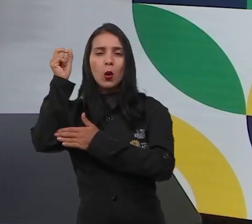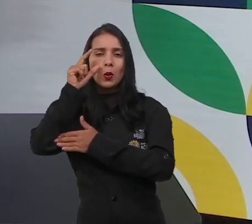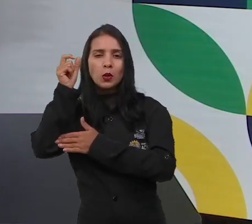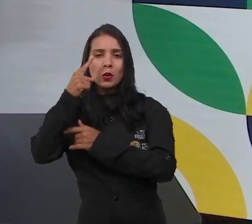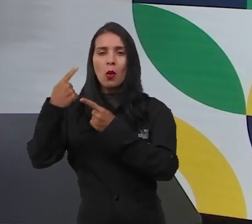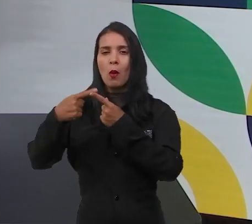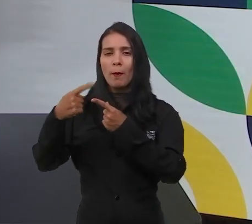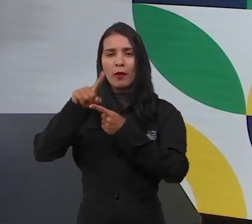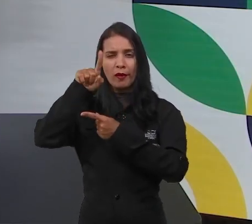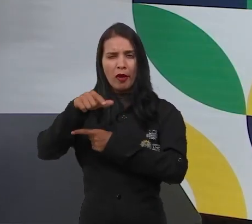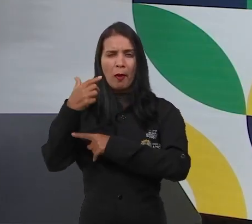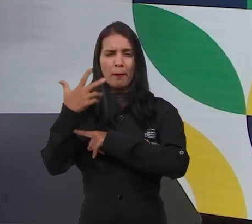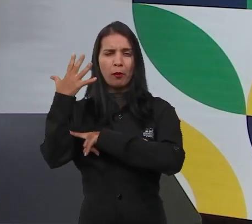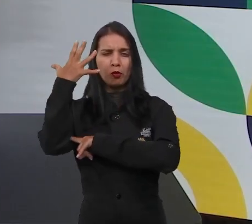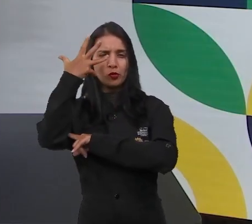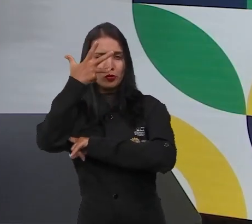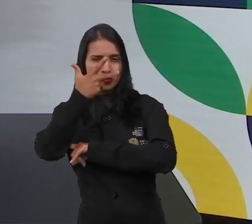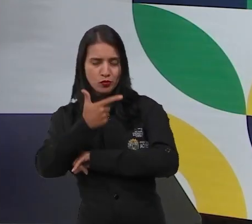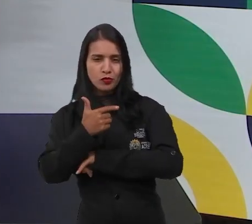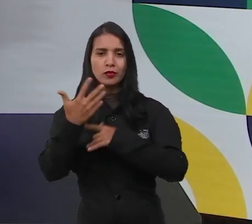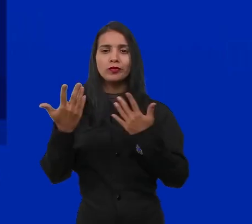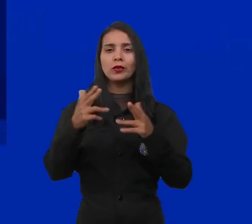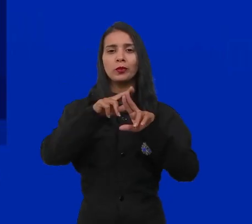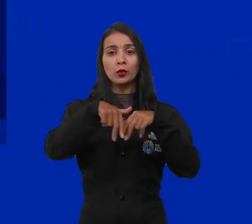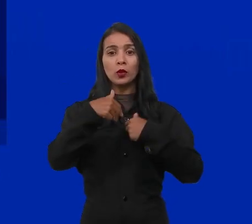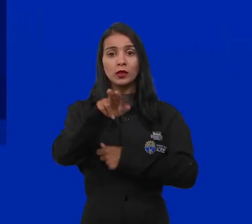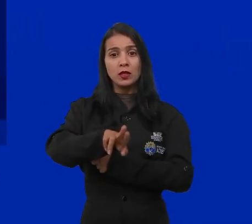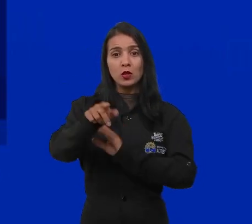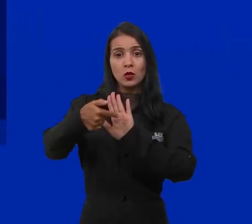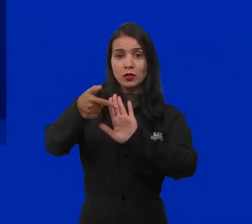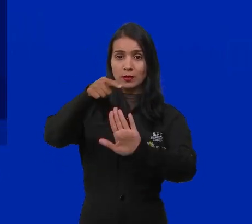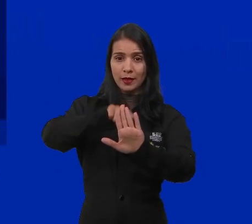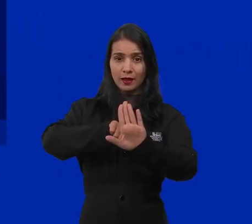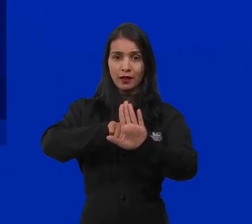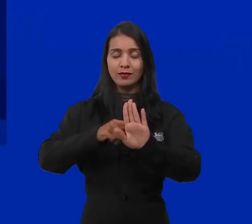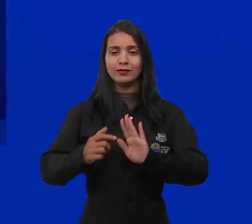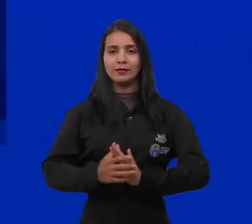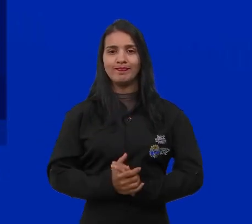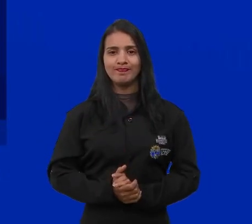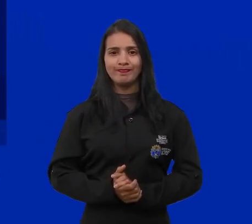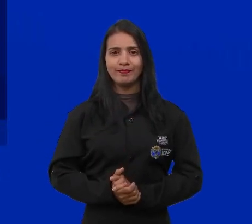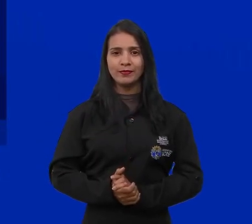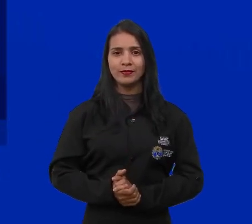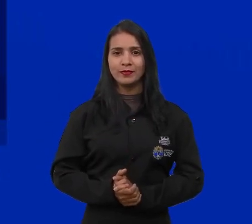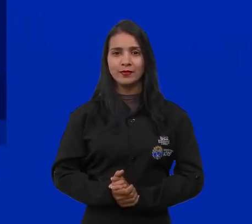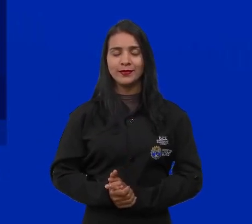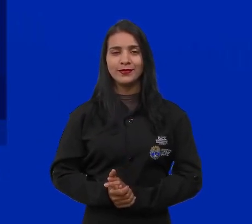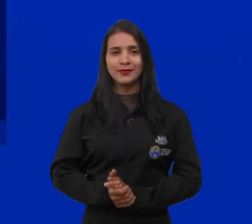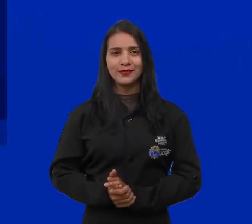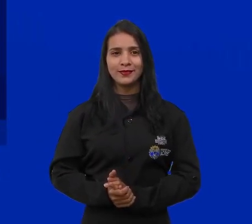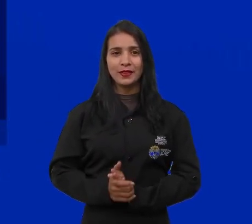muito se conceituava, tá bom? Continuando, aí nós temos outro exemplo.